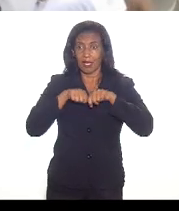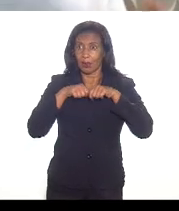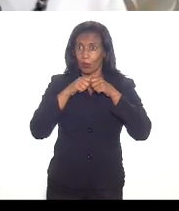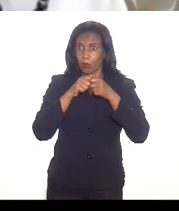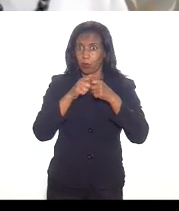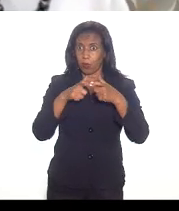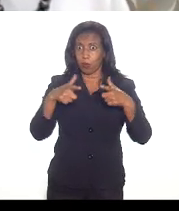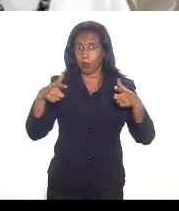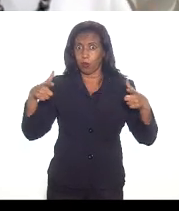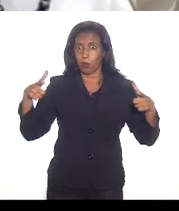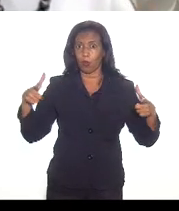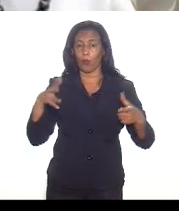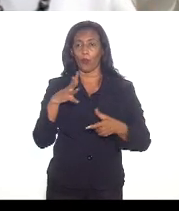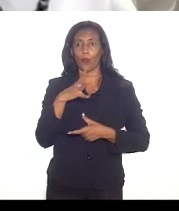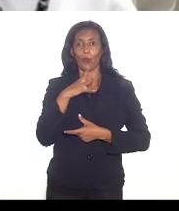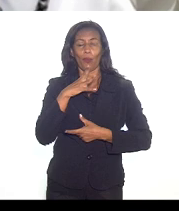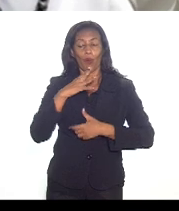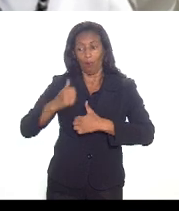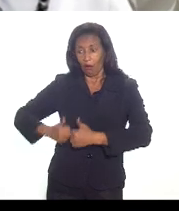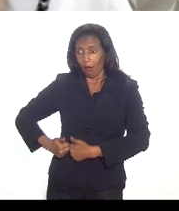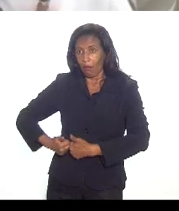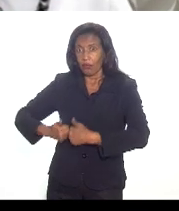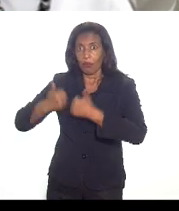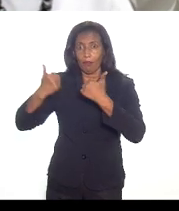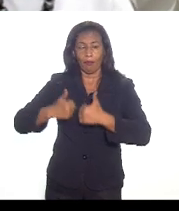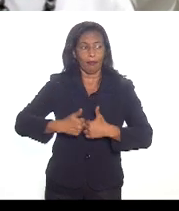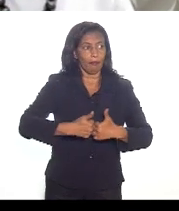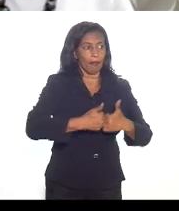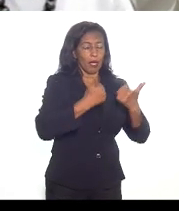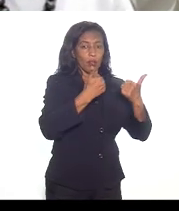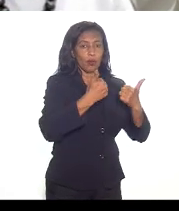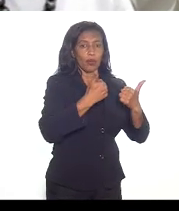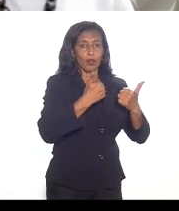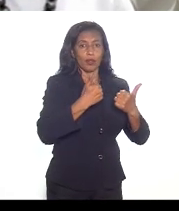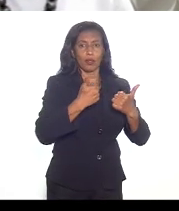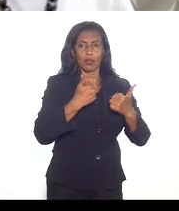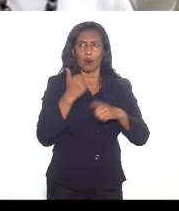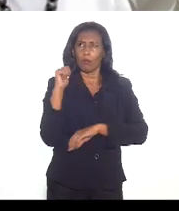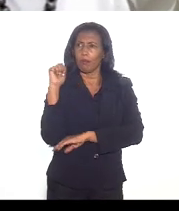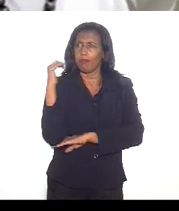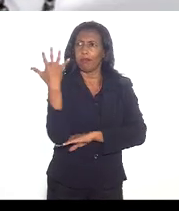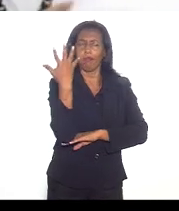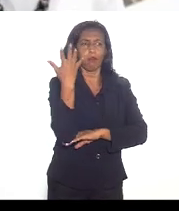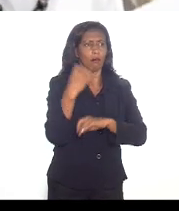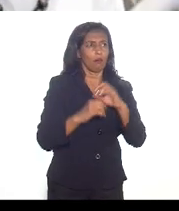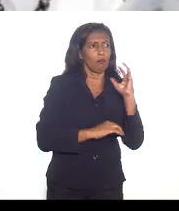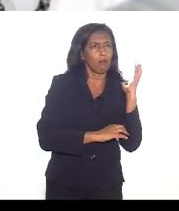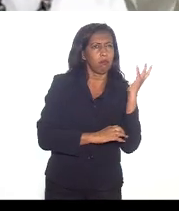imensa de melhoria da questão ambiental,